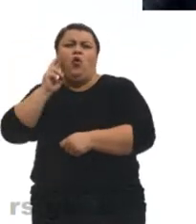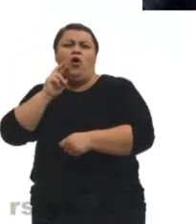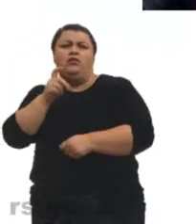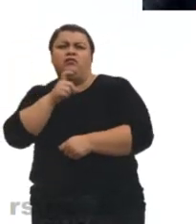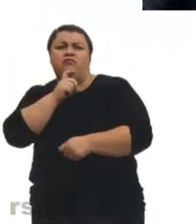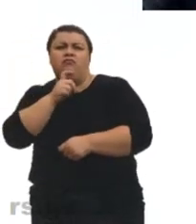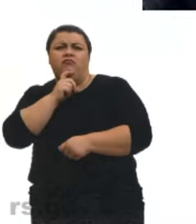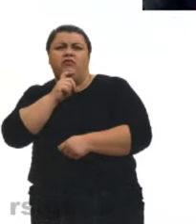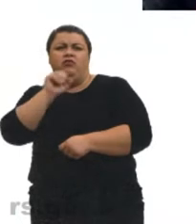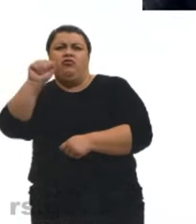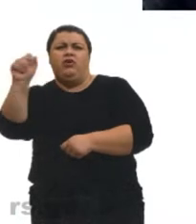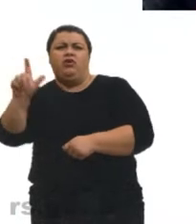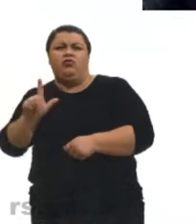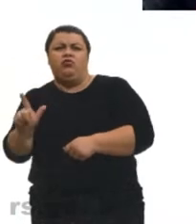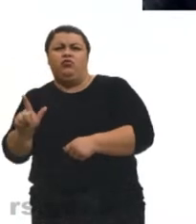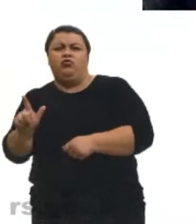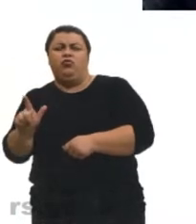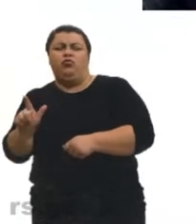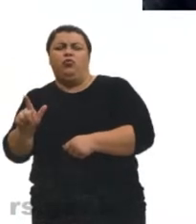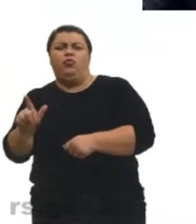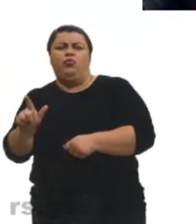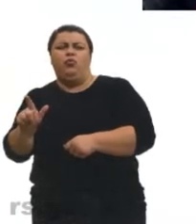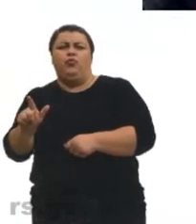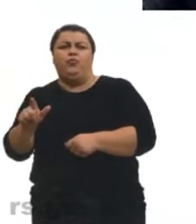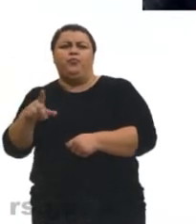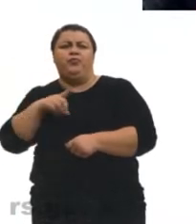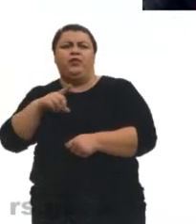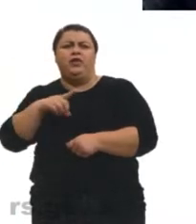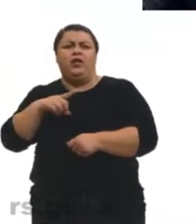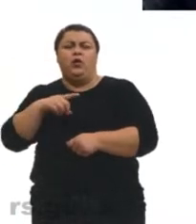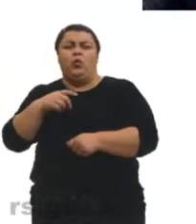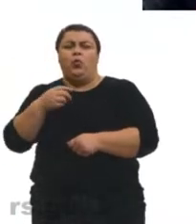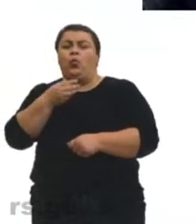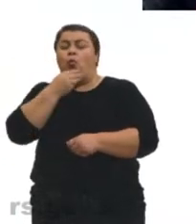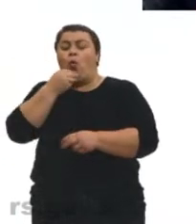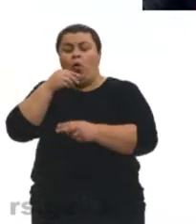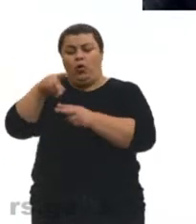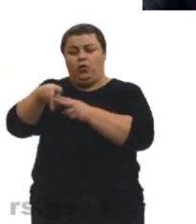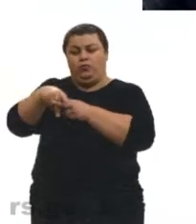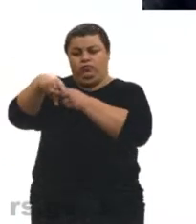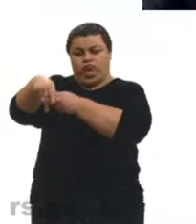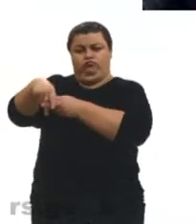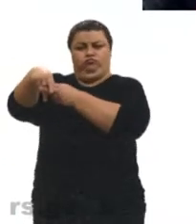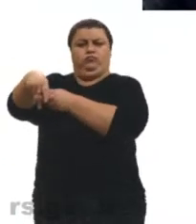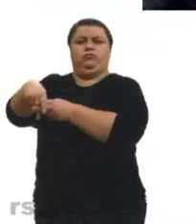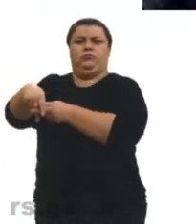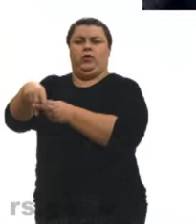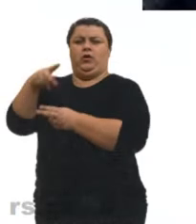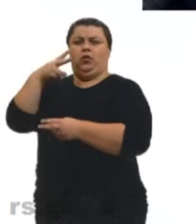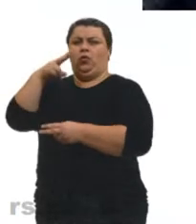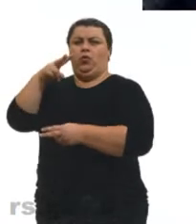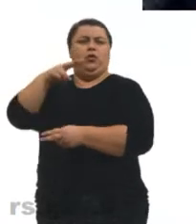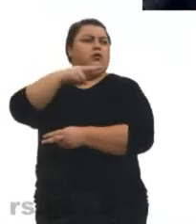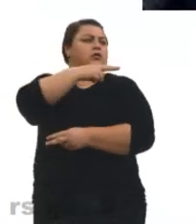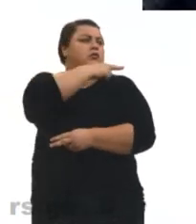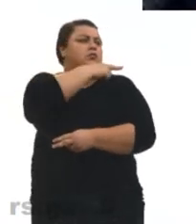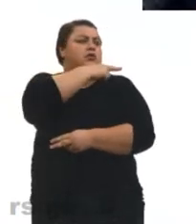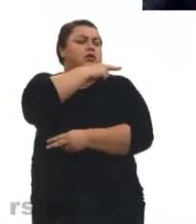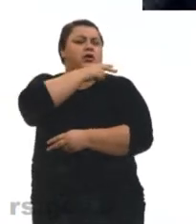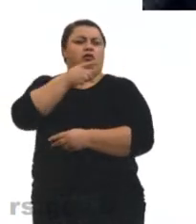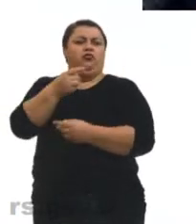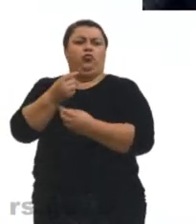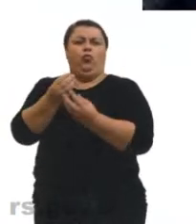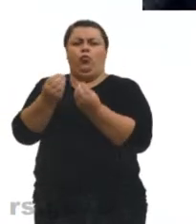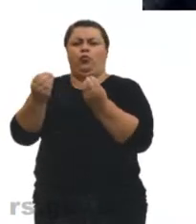verde de azul é um monumento que tem um homem a cavalo na imponente olhando para trás com